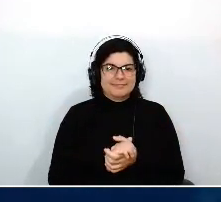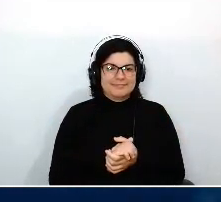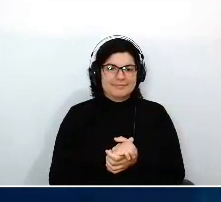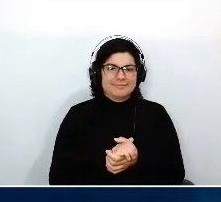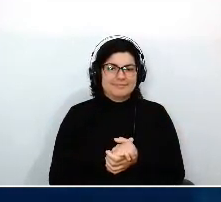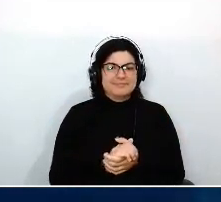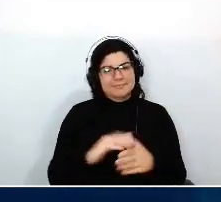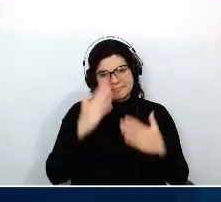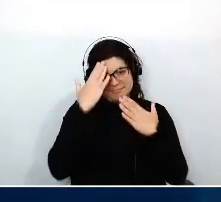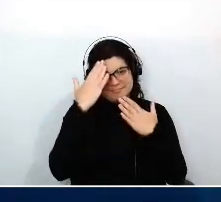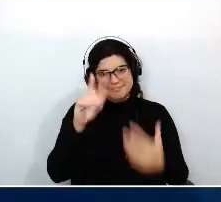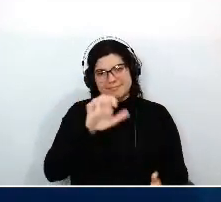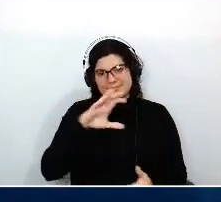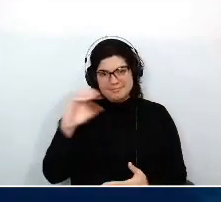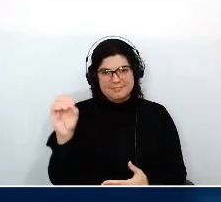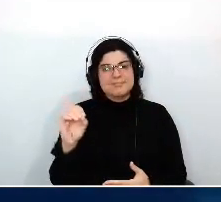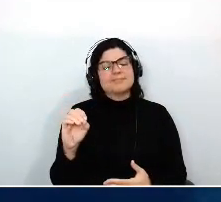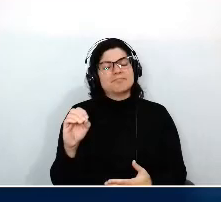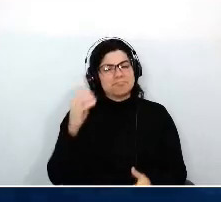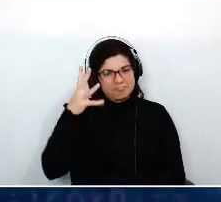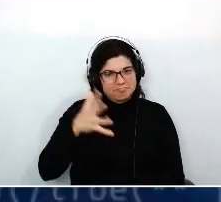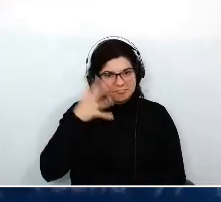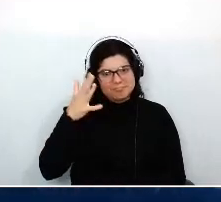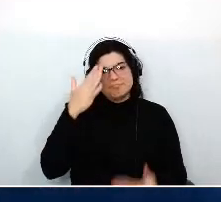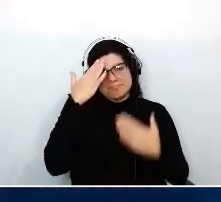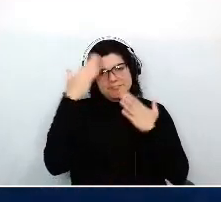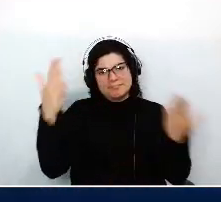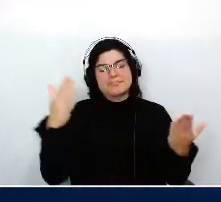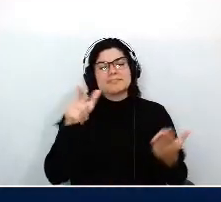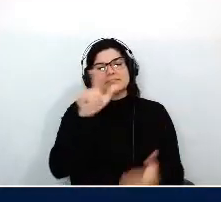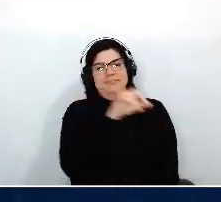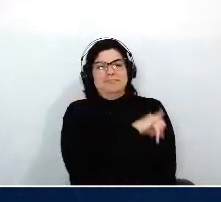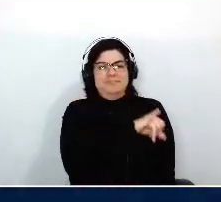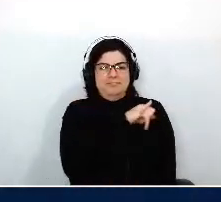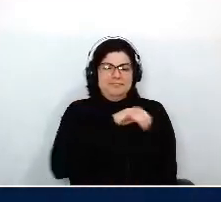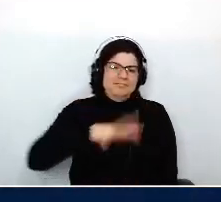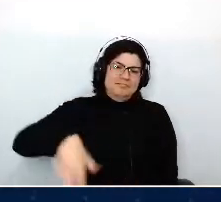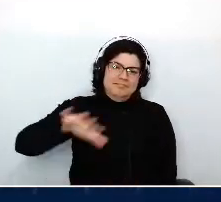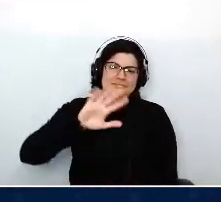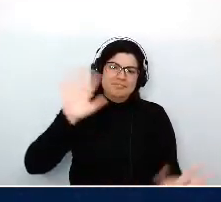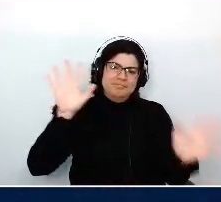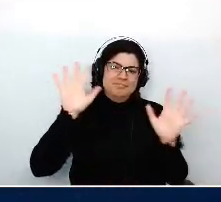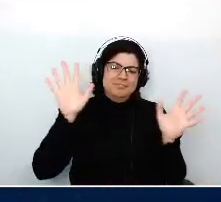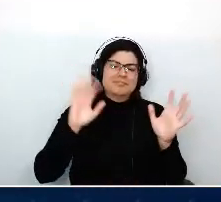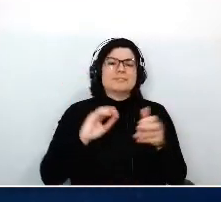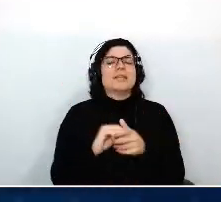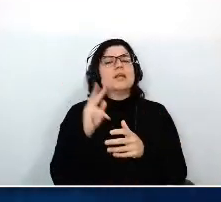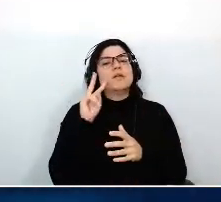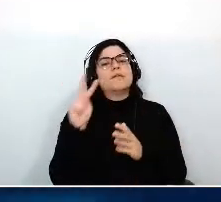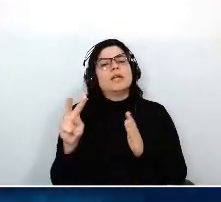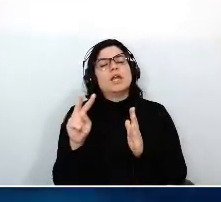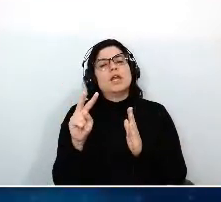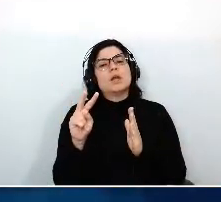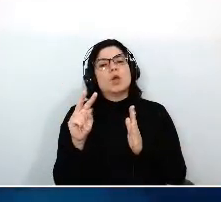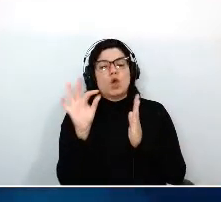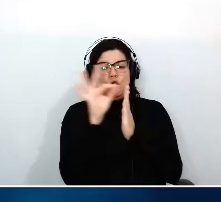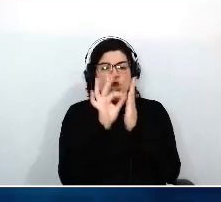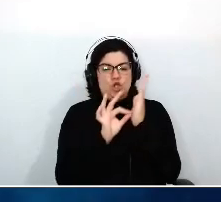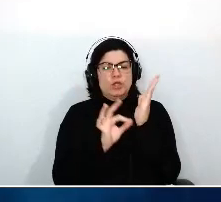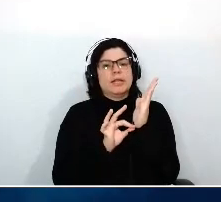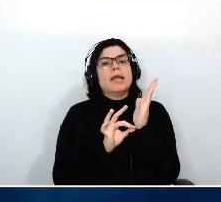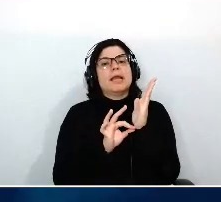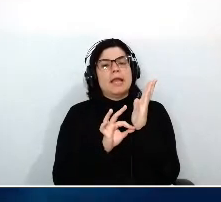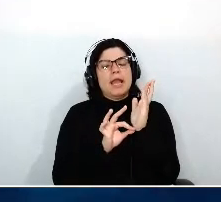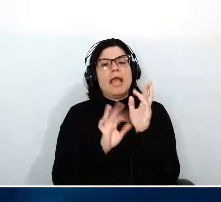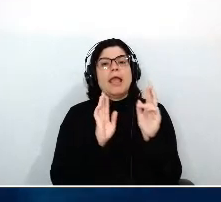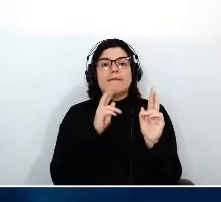Obrigado, Léo, parabéns pela palestra, salve do Rio. Cara, eu vi ali no código compilado que parece que tinha algumas referências aos arquivos